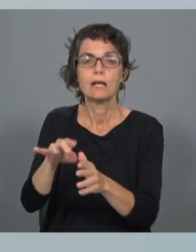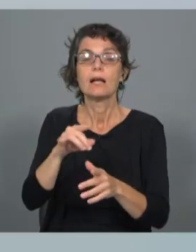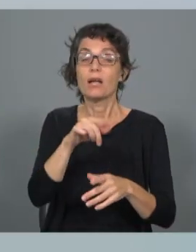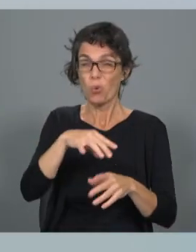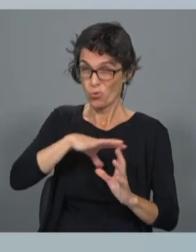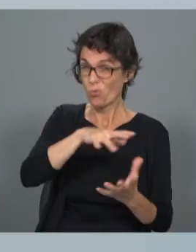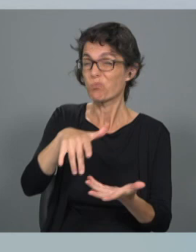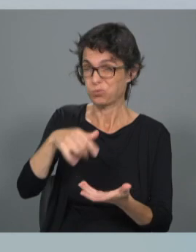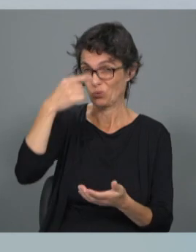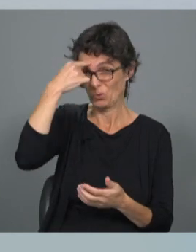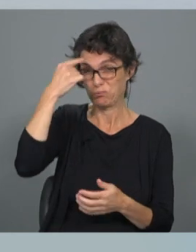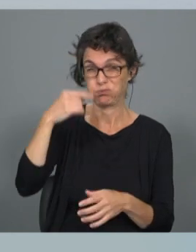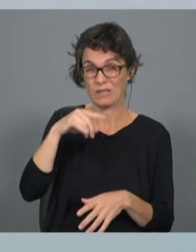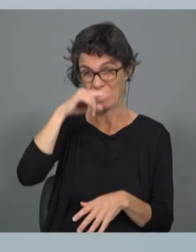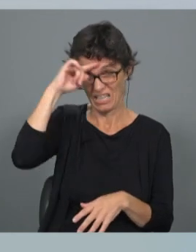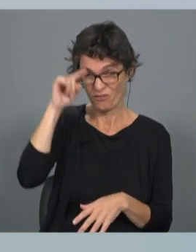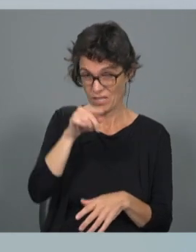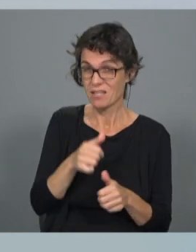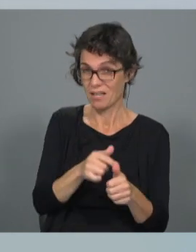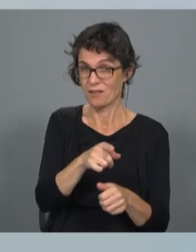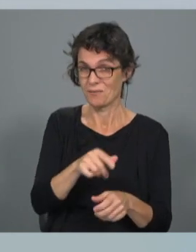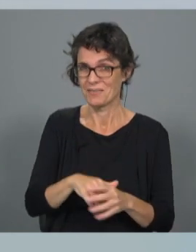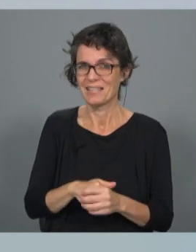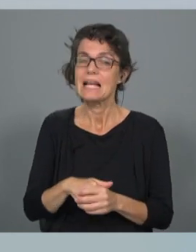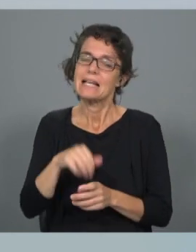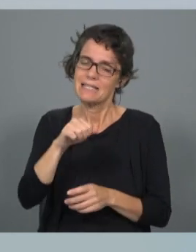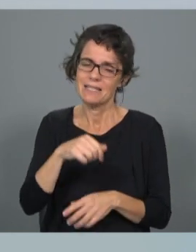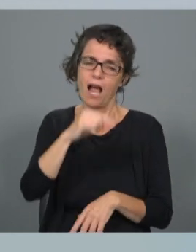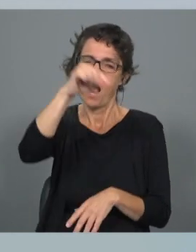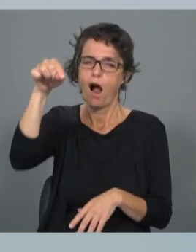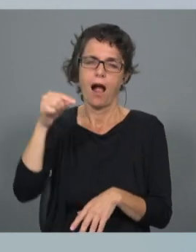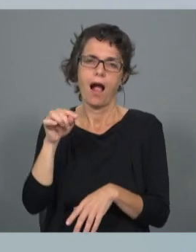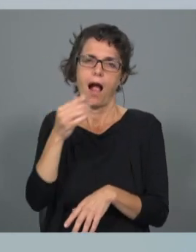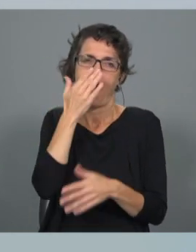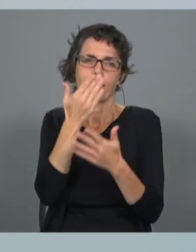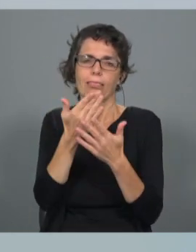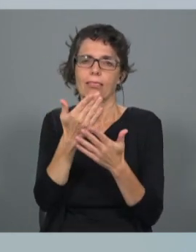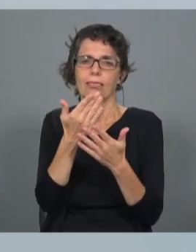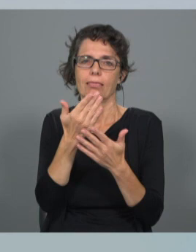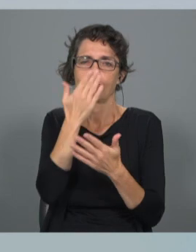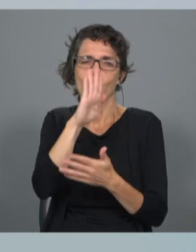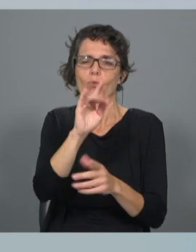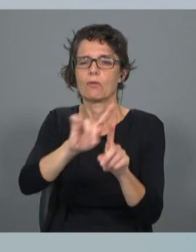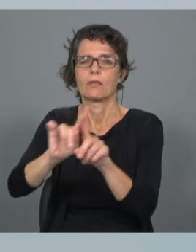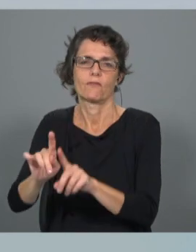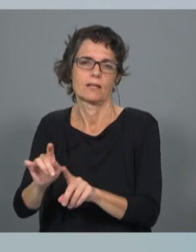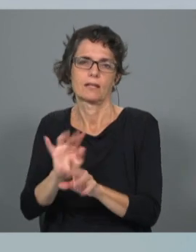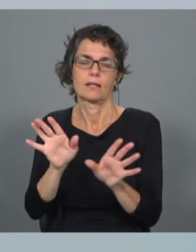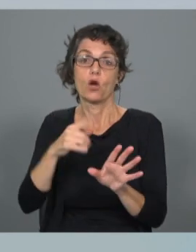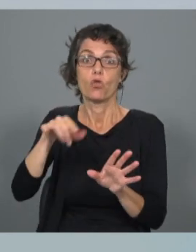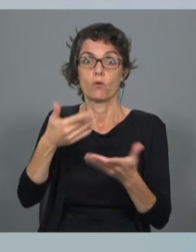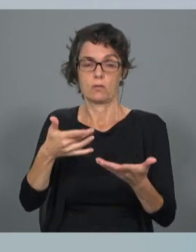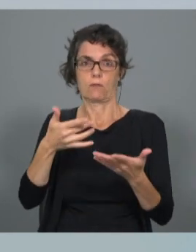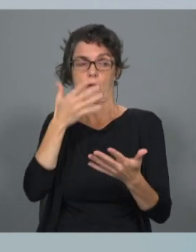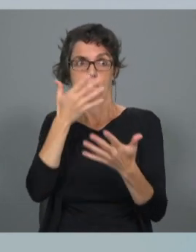muitas vozes, de facto, mas o discernimento também é justamente isso. No meio do mundo, nós, com